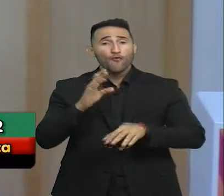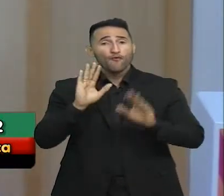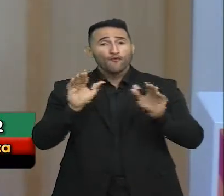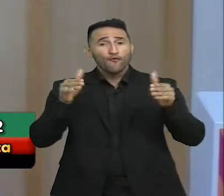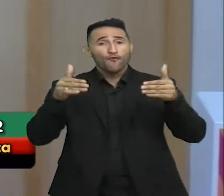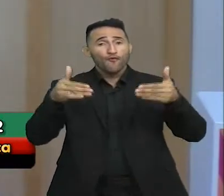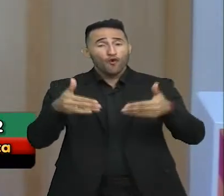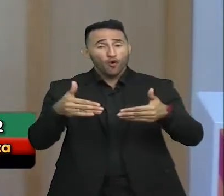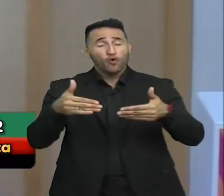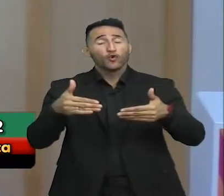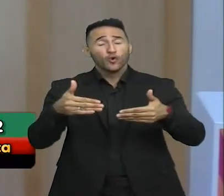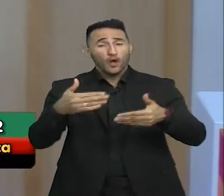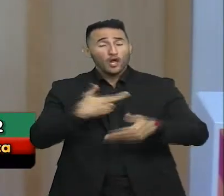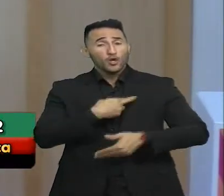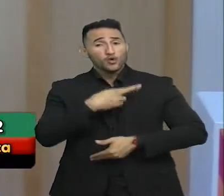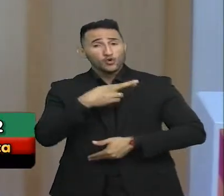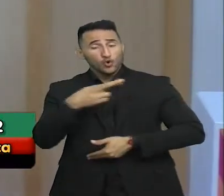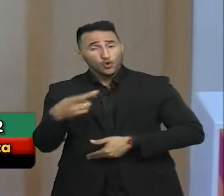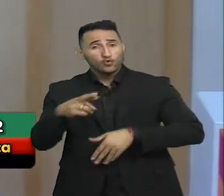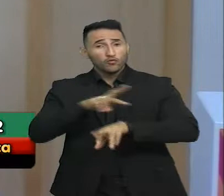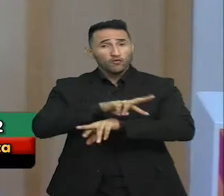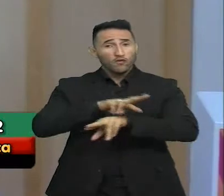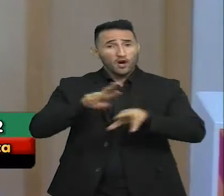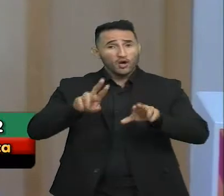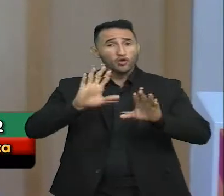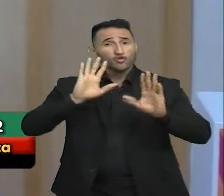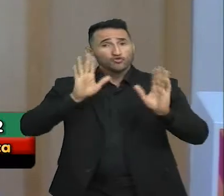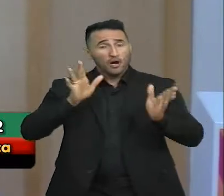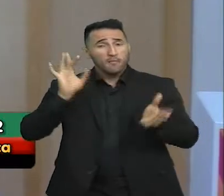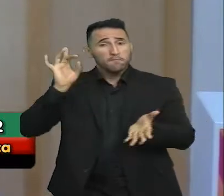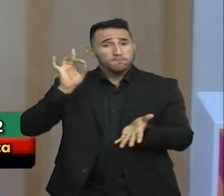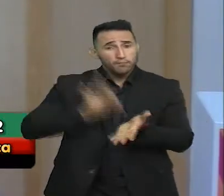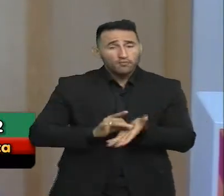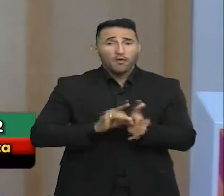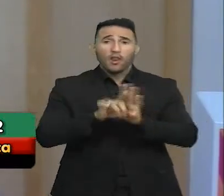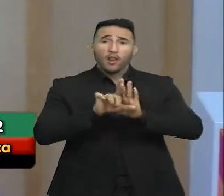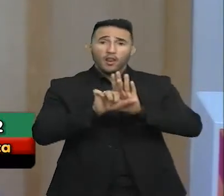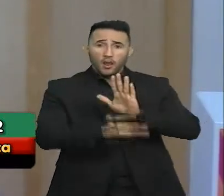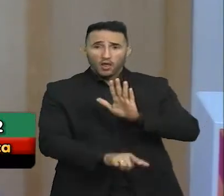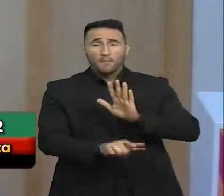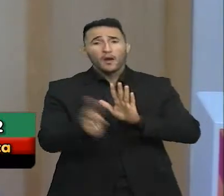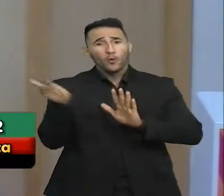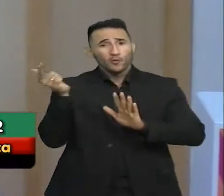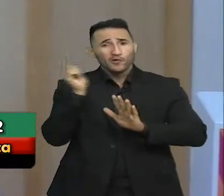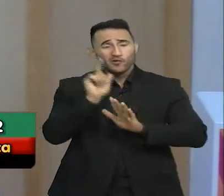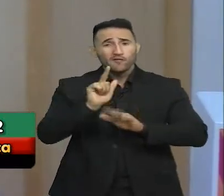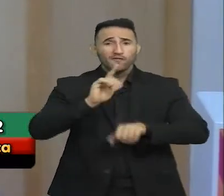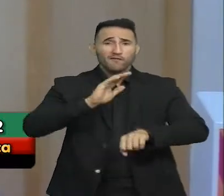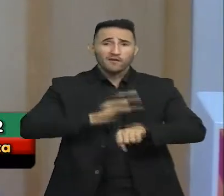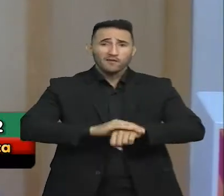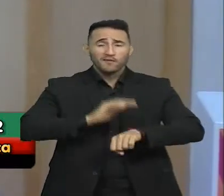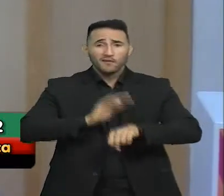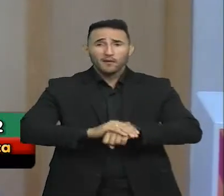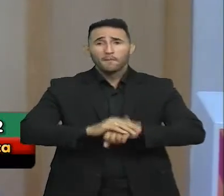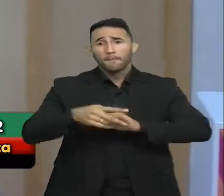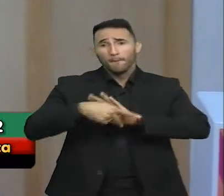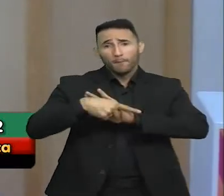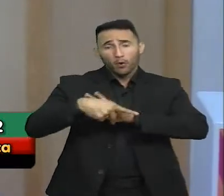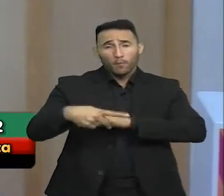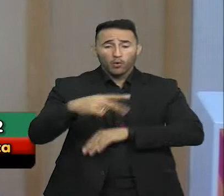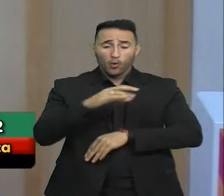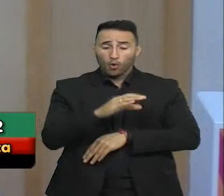Estadual já tem autorizado uma lei para que ele se transforme em uma